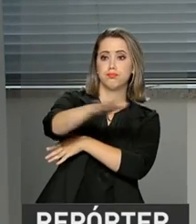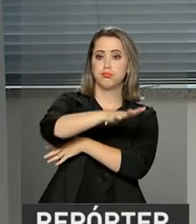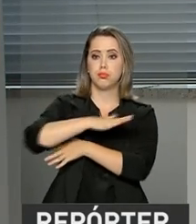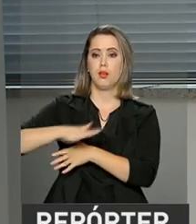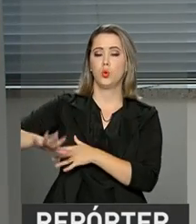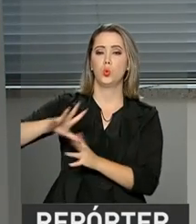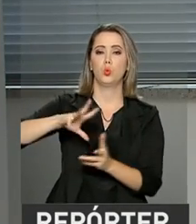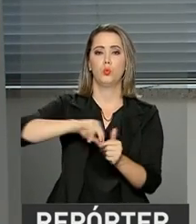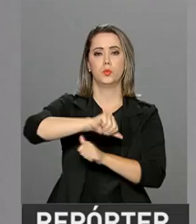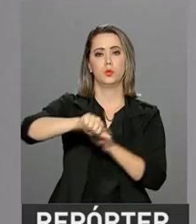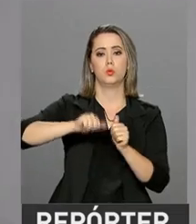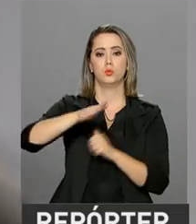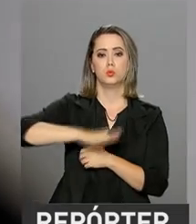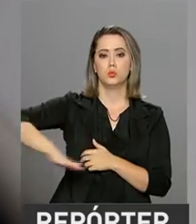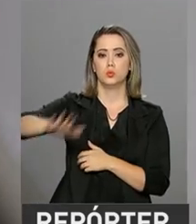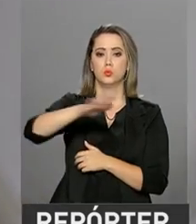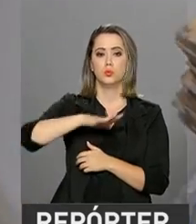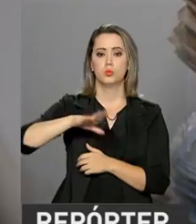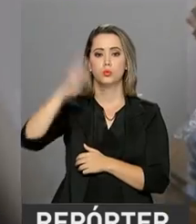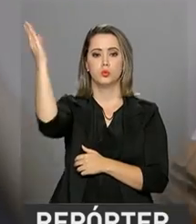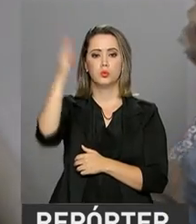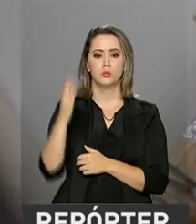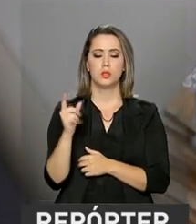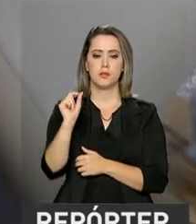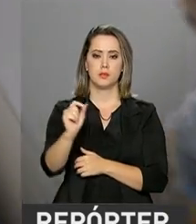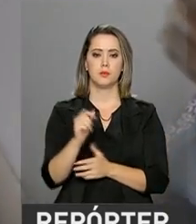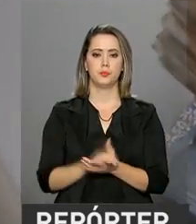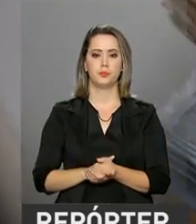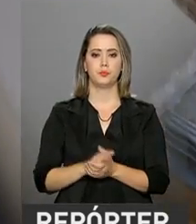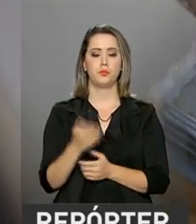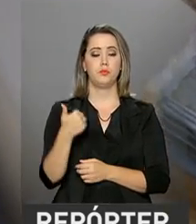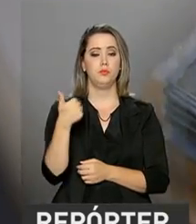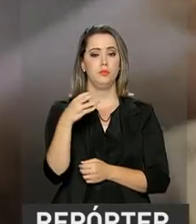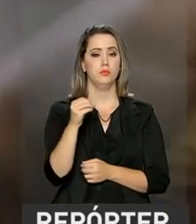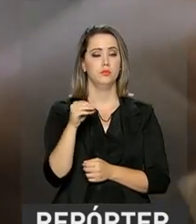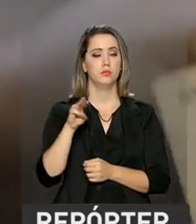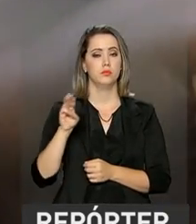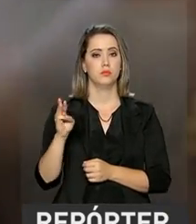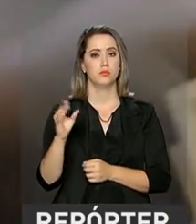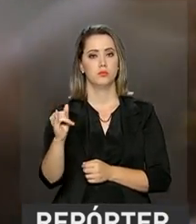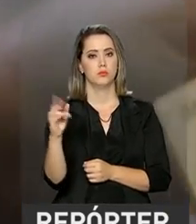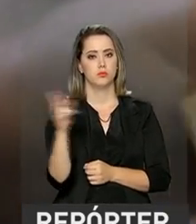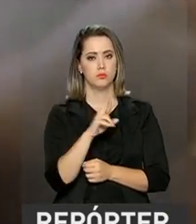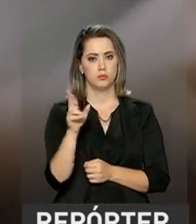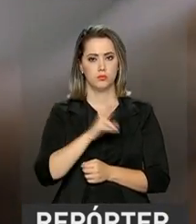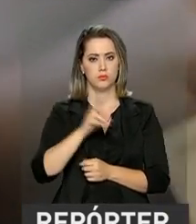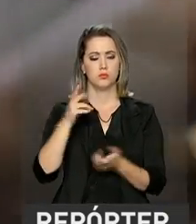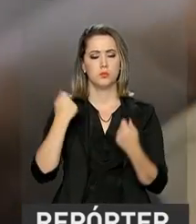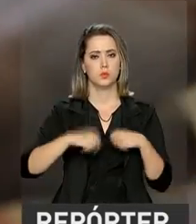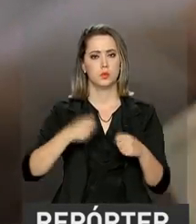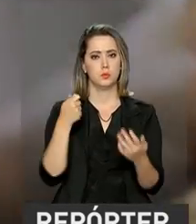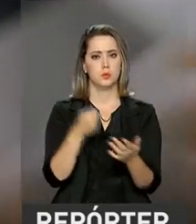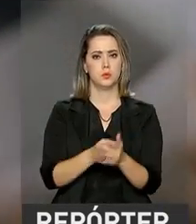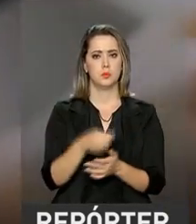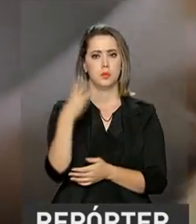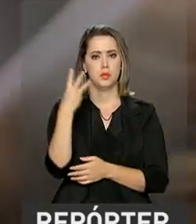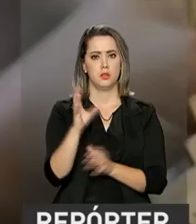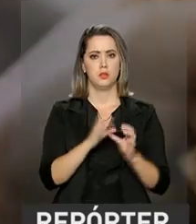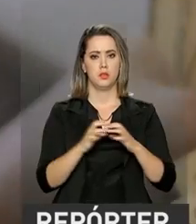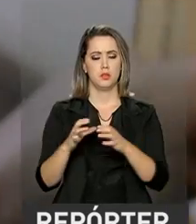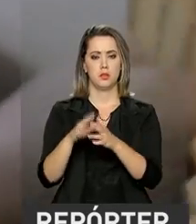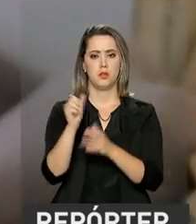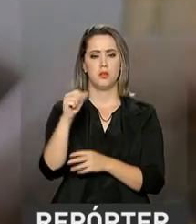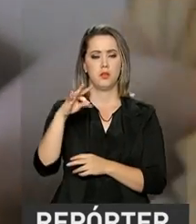autarquias e Fundações públicas federais quase metade do montante de R 100 bilhões deais é devido a apenas TR entidades